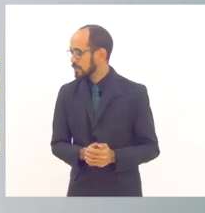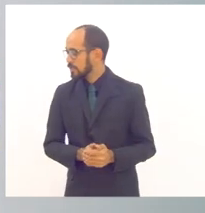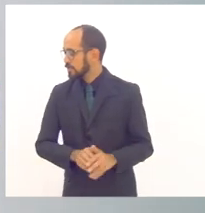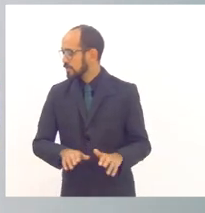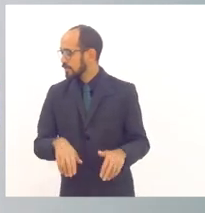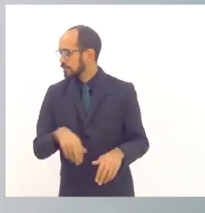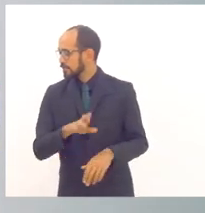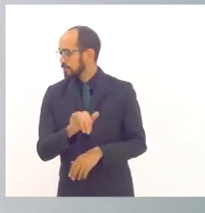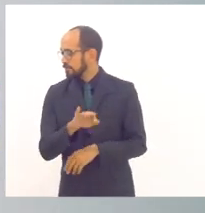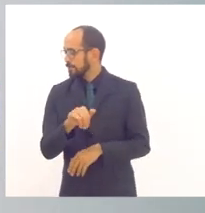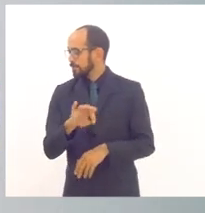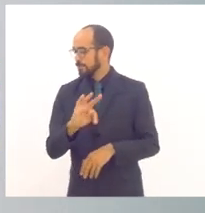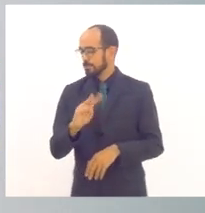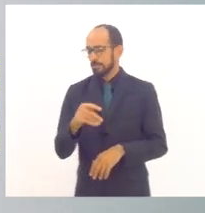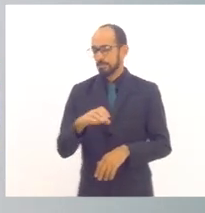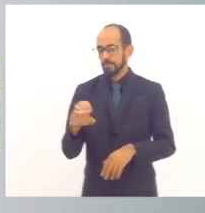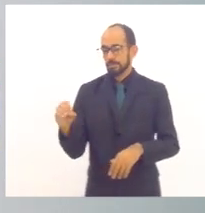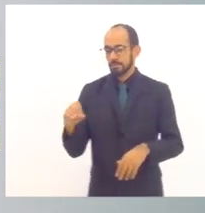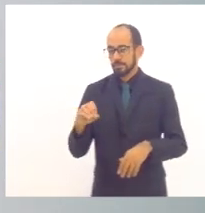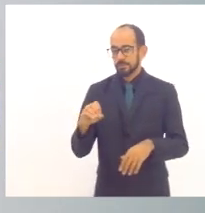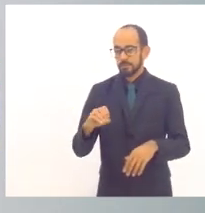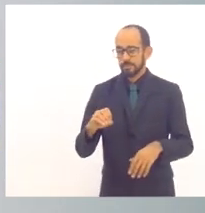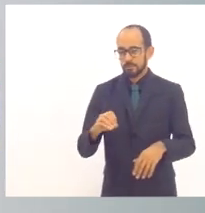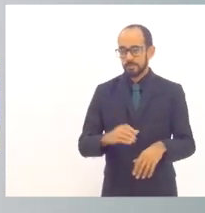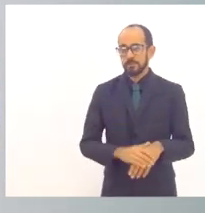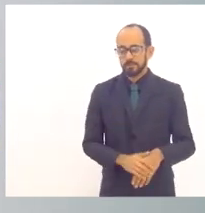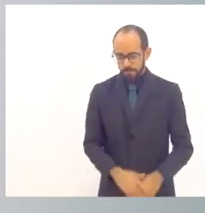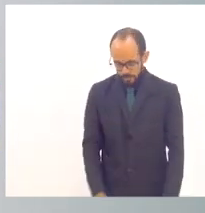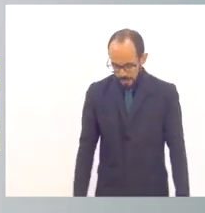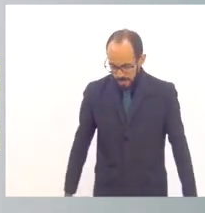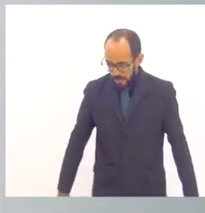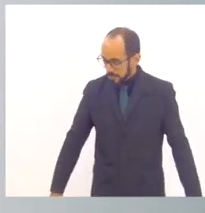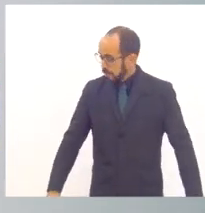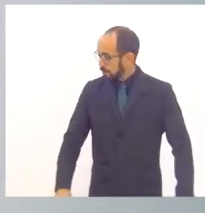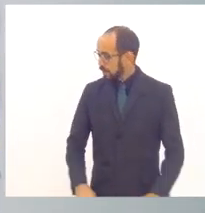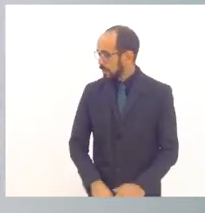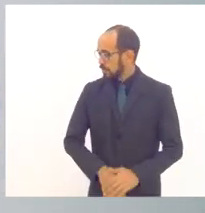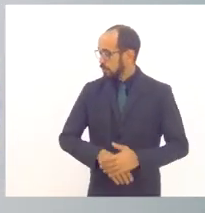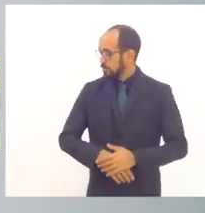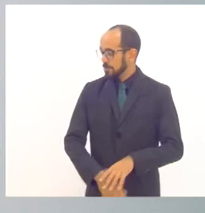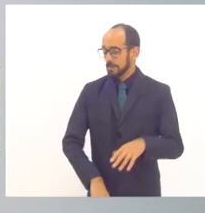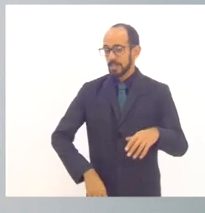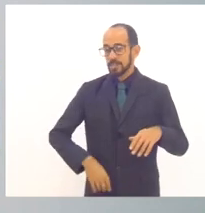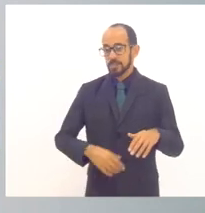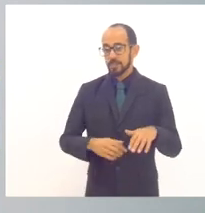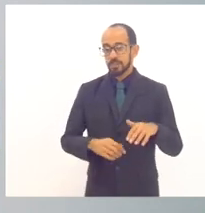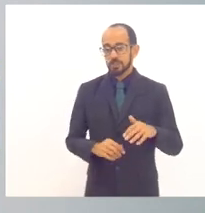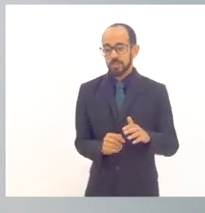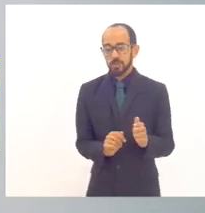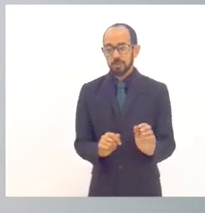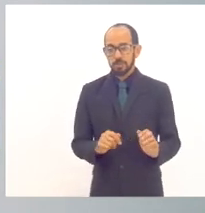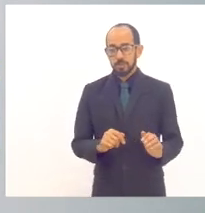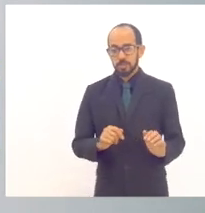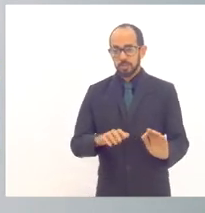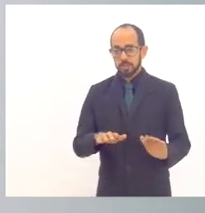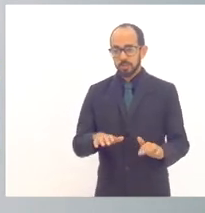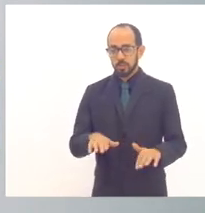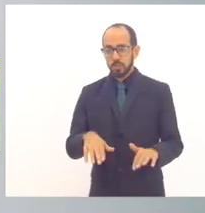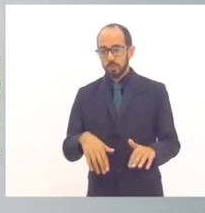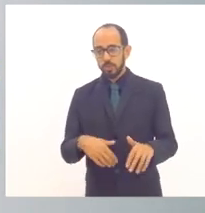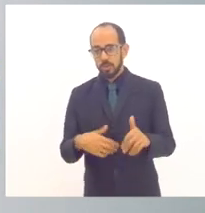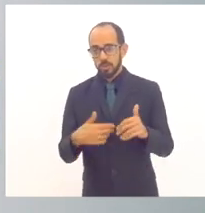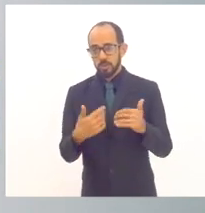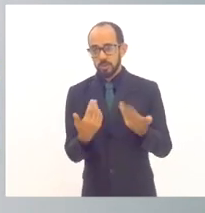está em todos os eventos, 500 coisas, falando sobre isso, enchendo o saco da gente, porque todo mundo